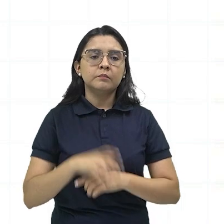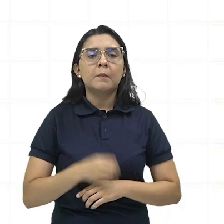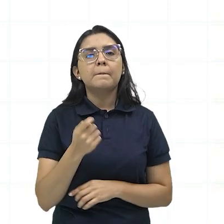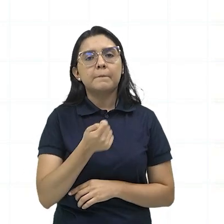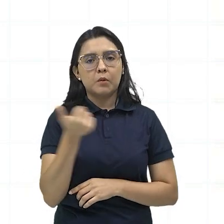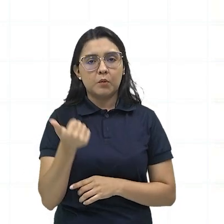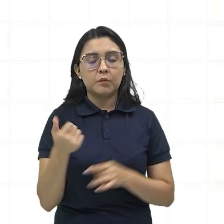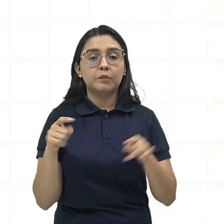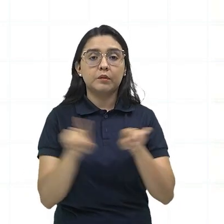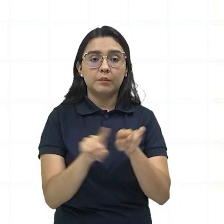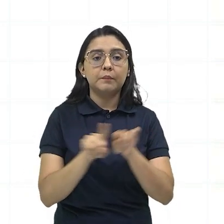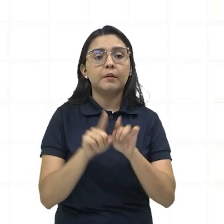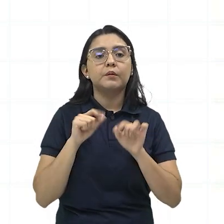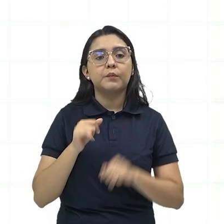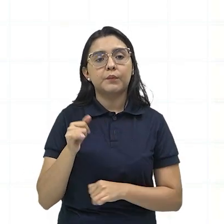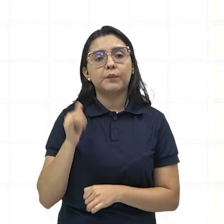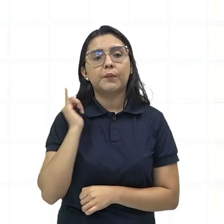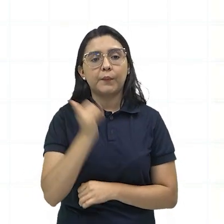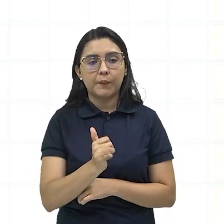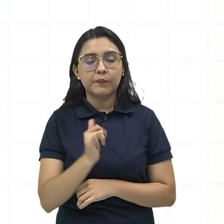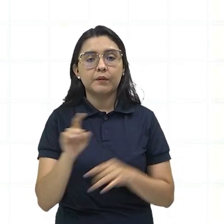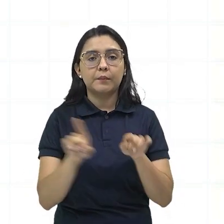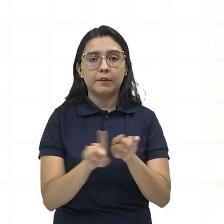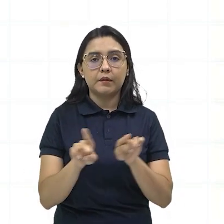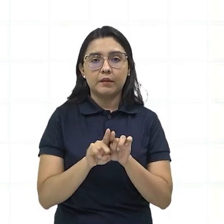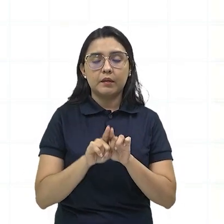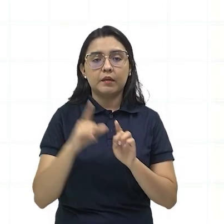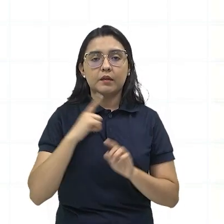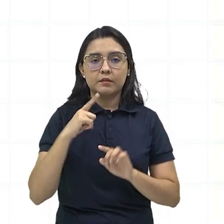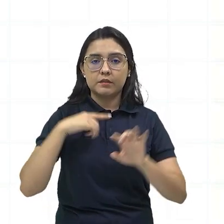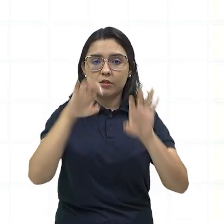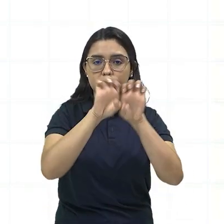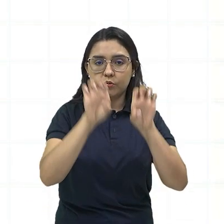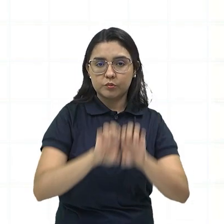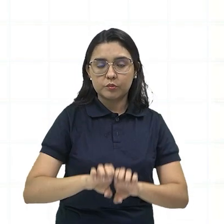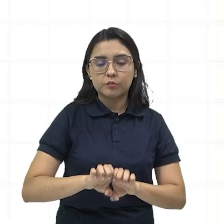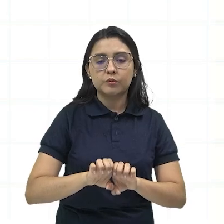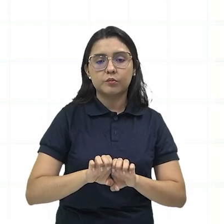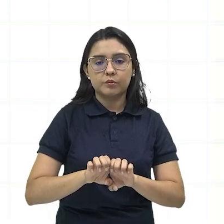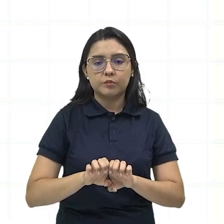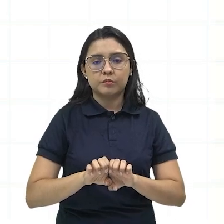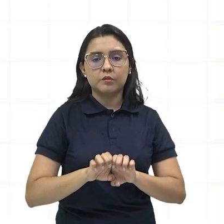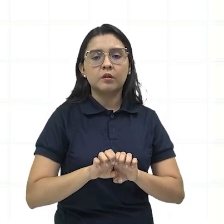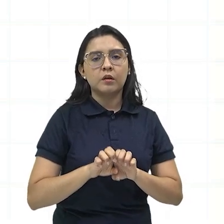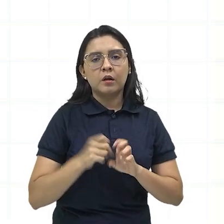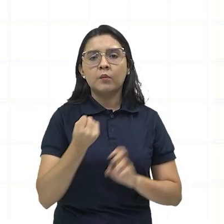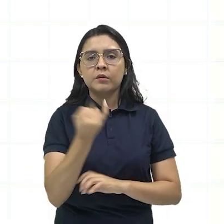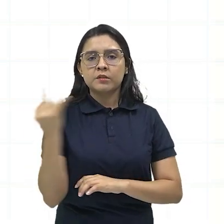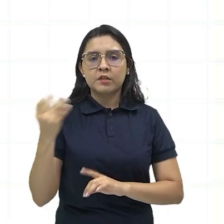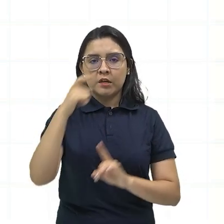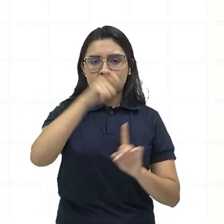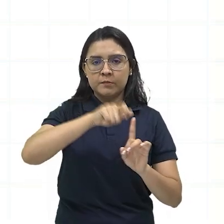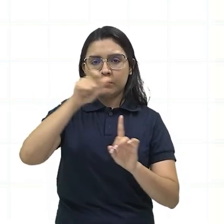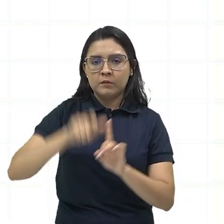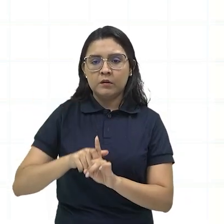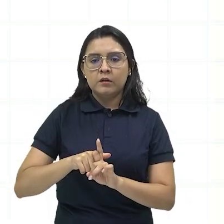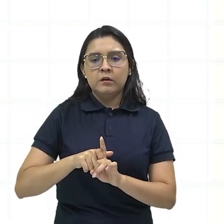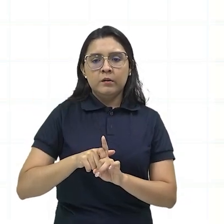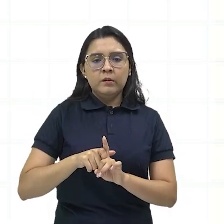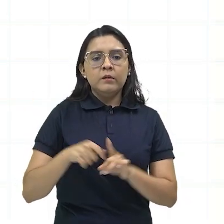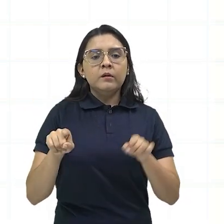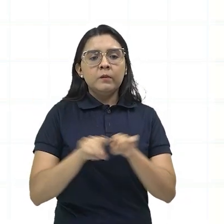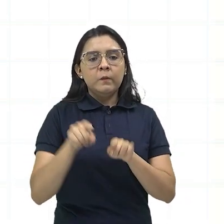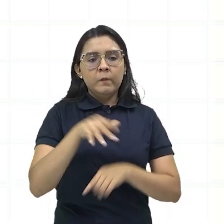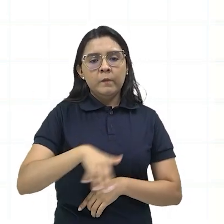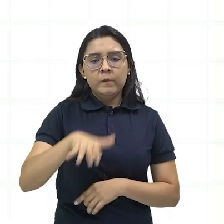também tem essa estrutura de pequeno número de personagens, pequeno espaço temporal, aqui na